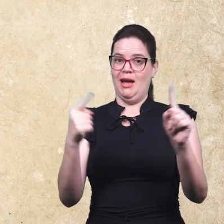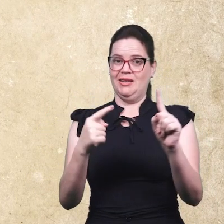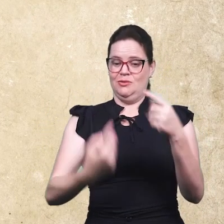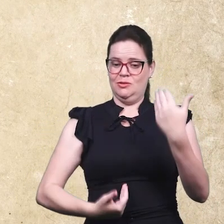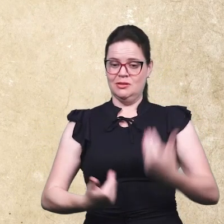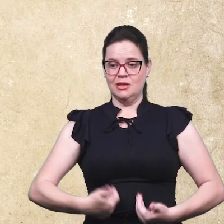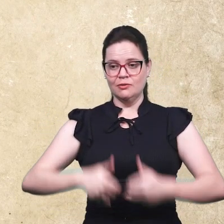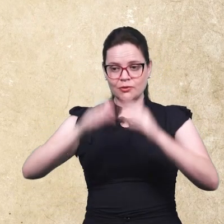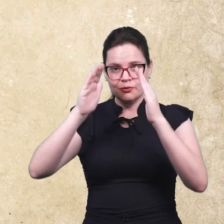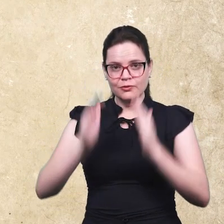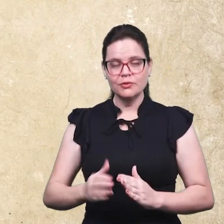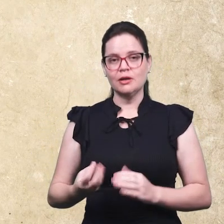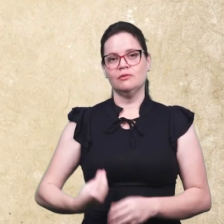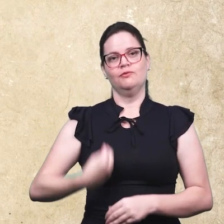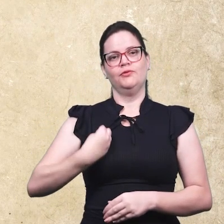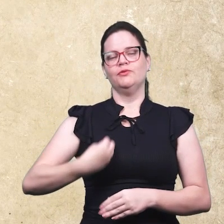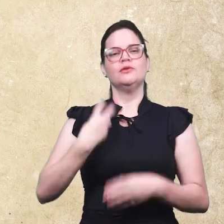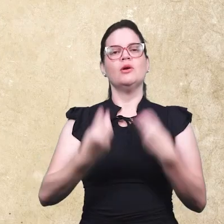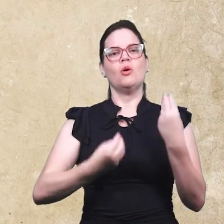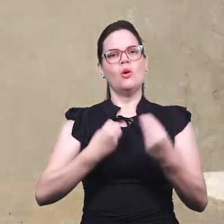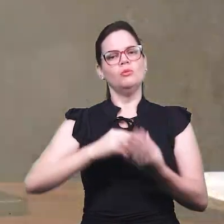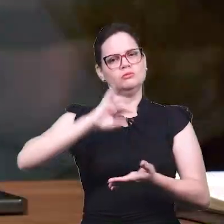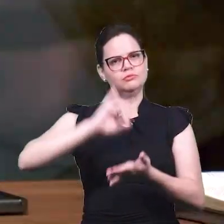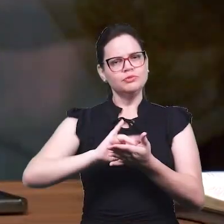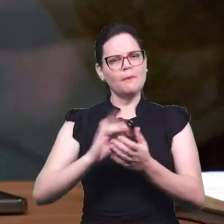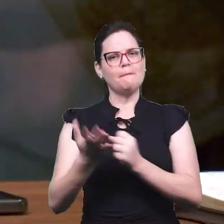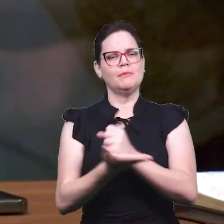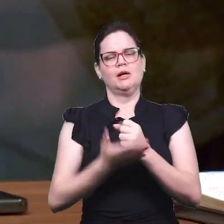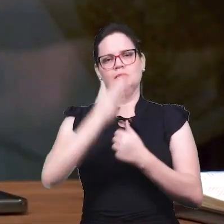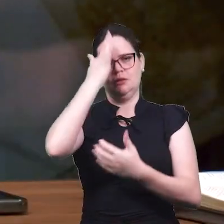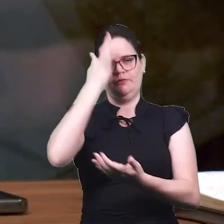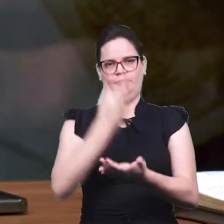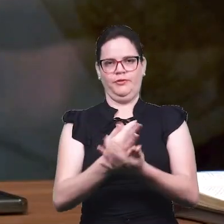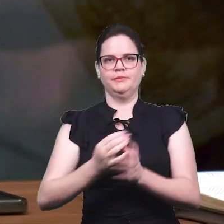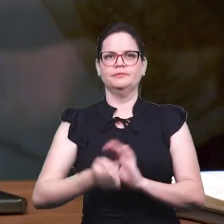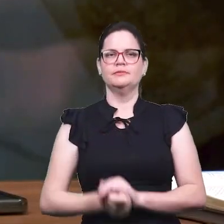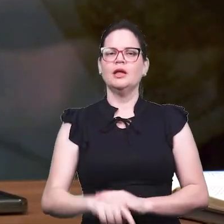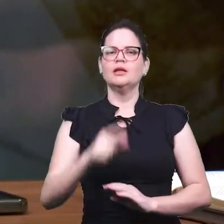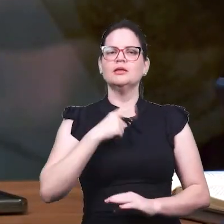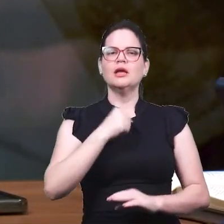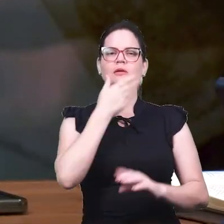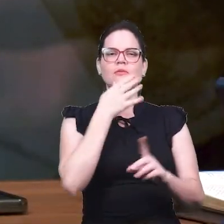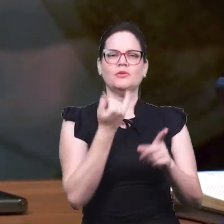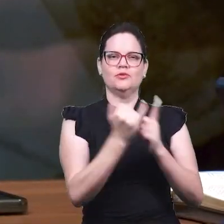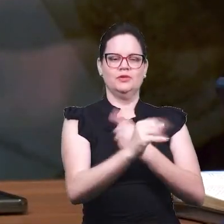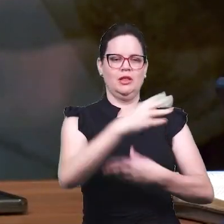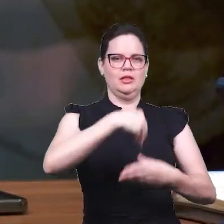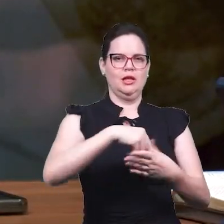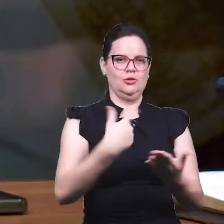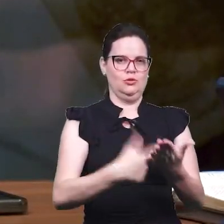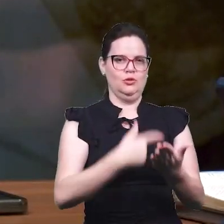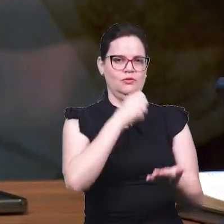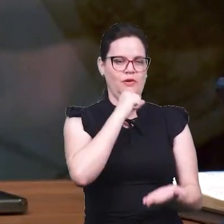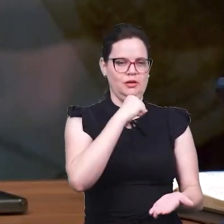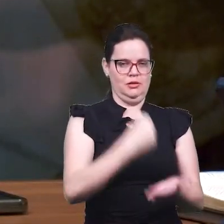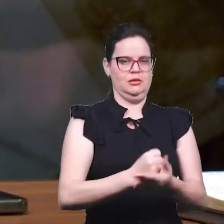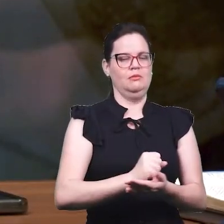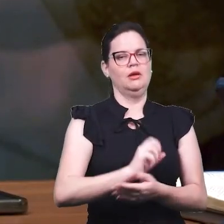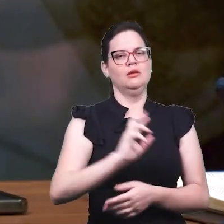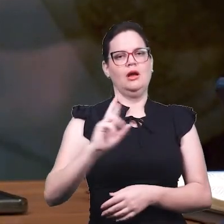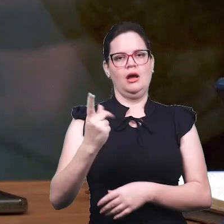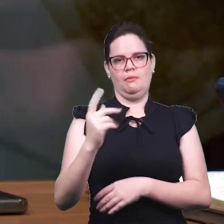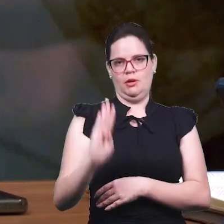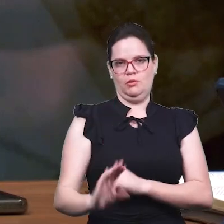justo viverá da fé. Isso é uma profecia lá do profeta Abacuque, está lá em